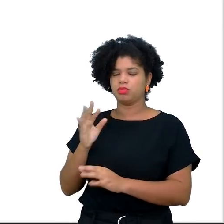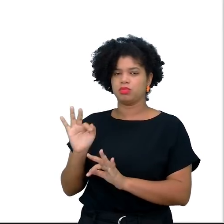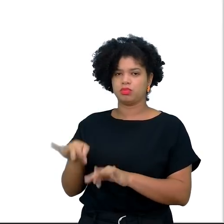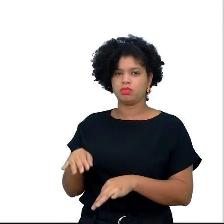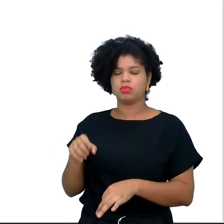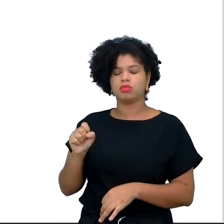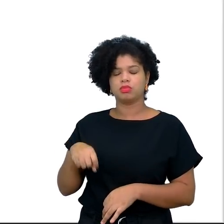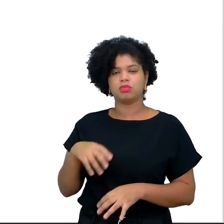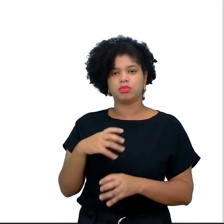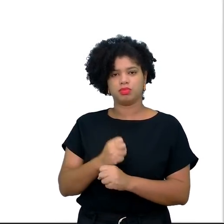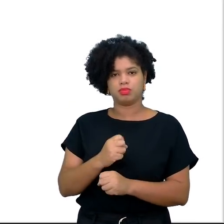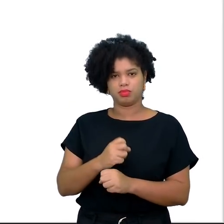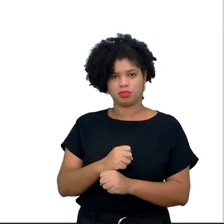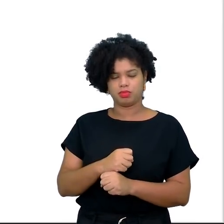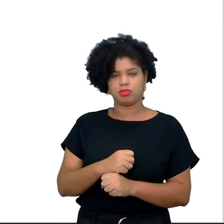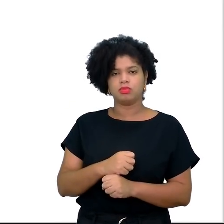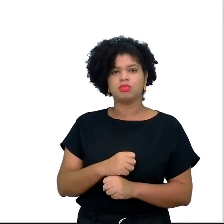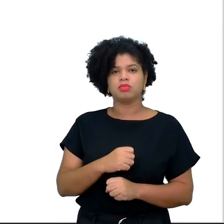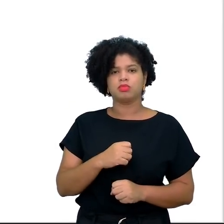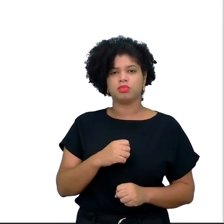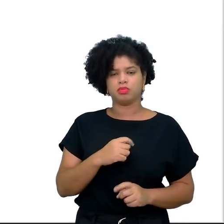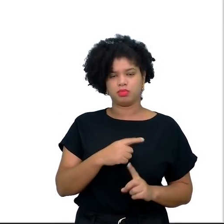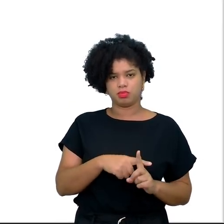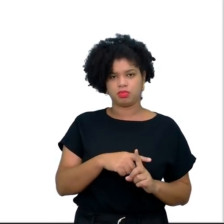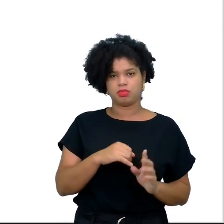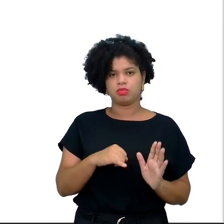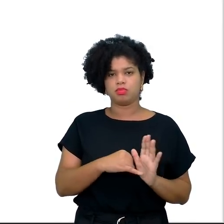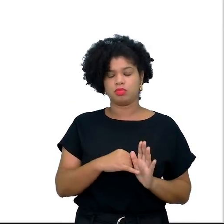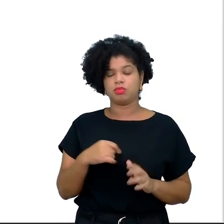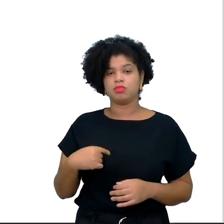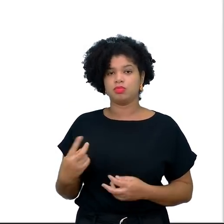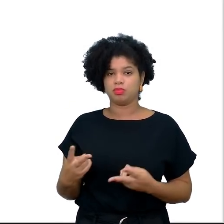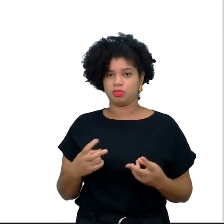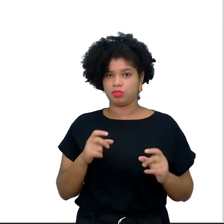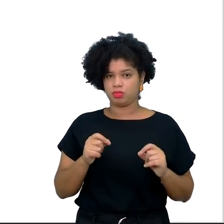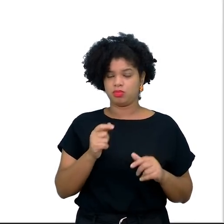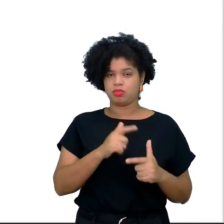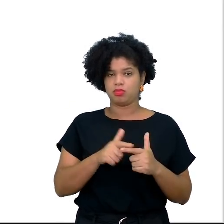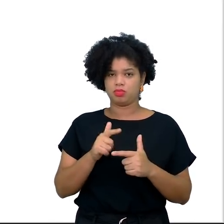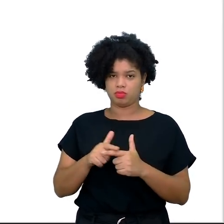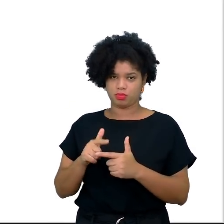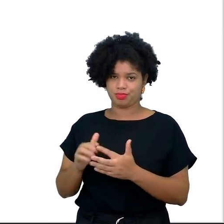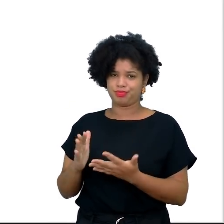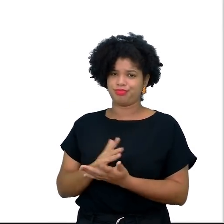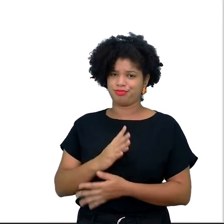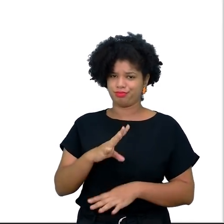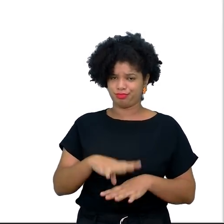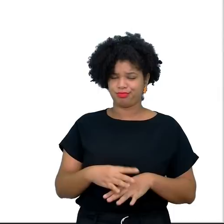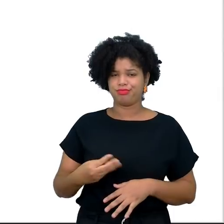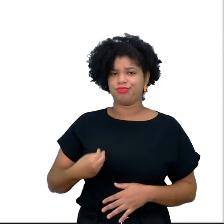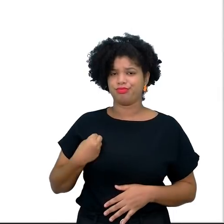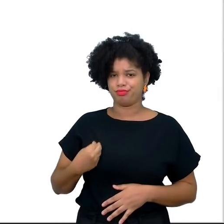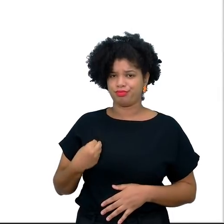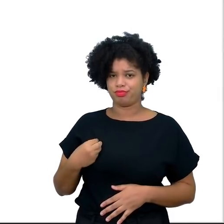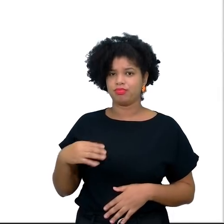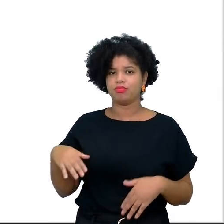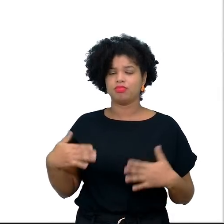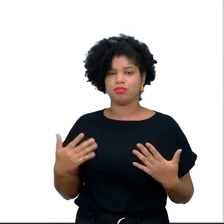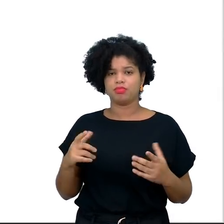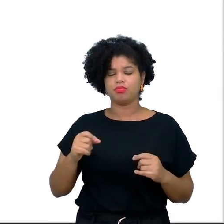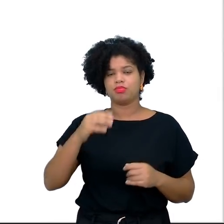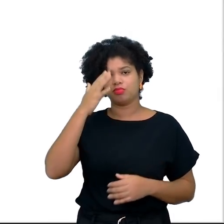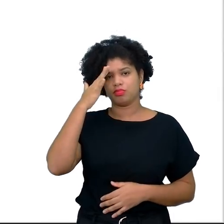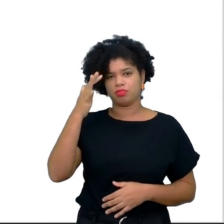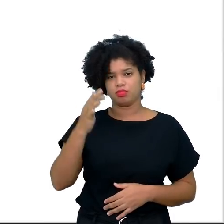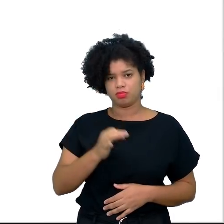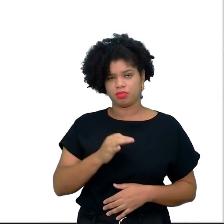campo aditivo. Então, nós verificamos que o problema de composição, eles envolvem a composição